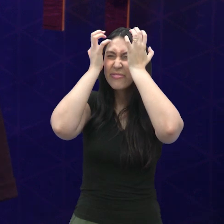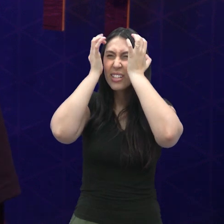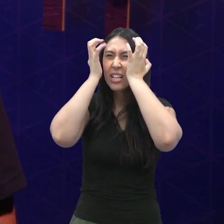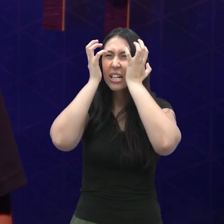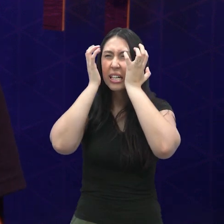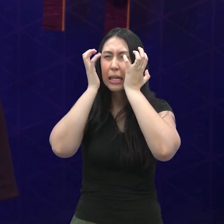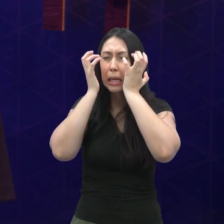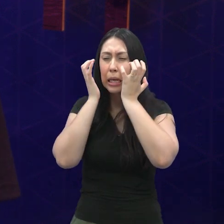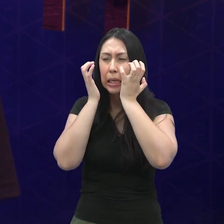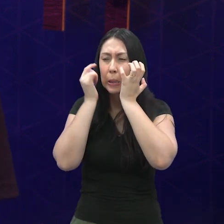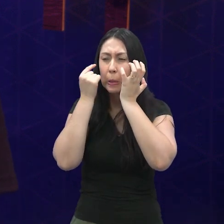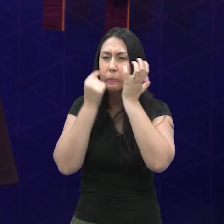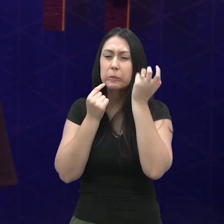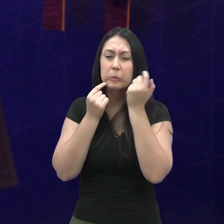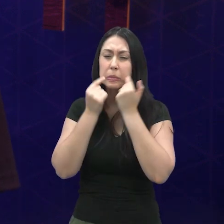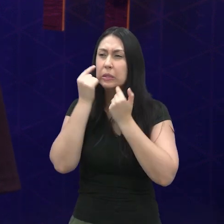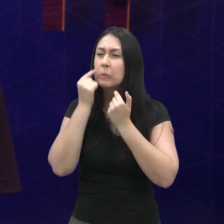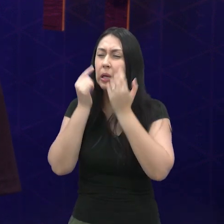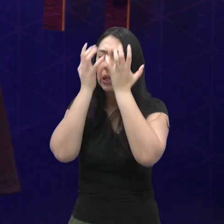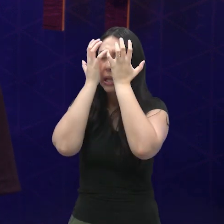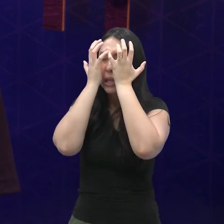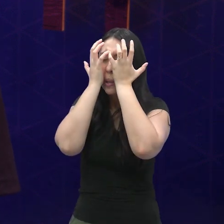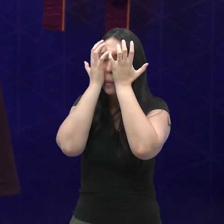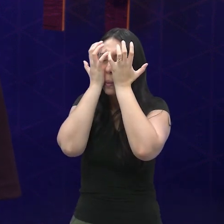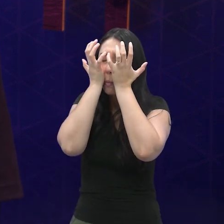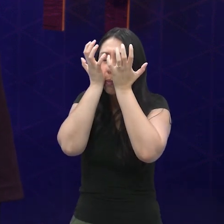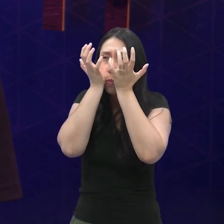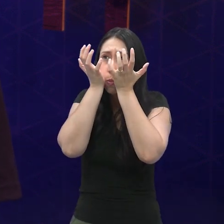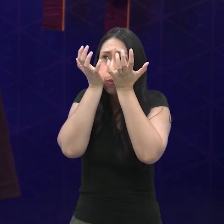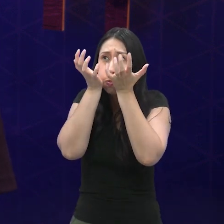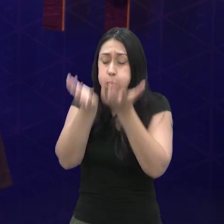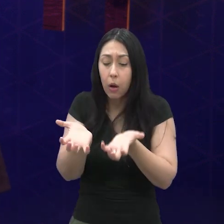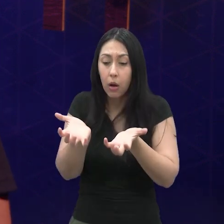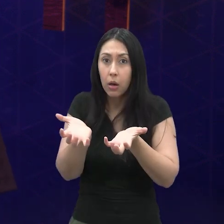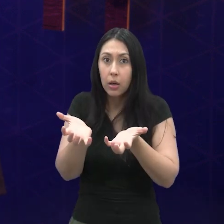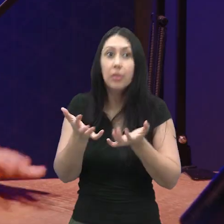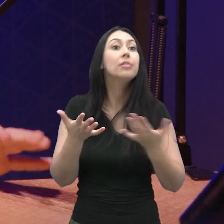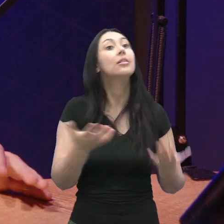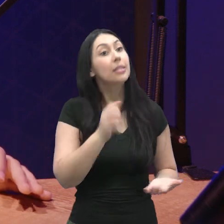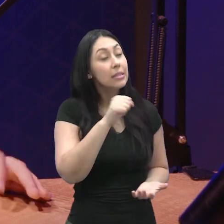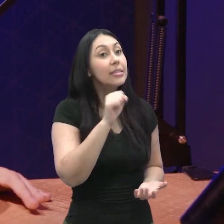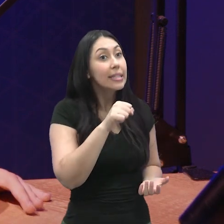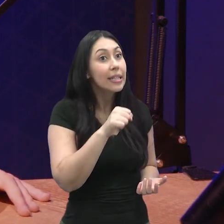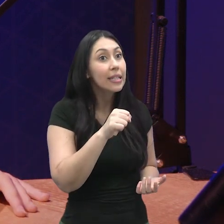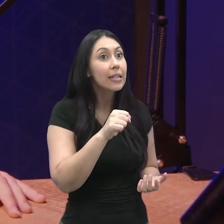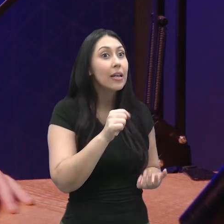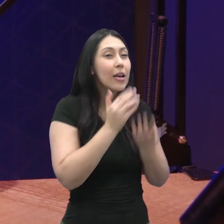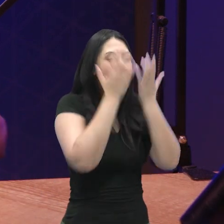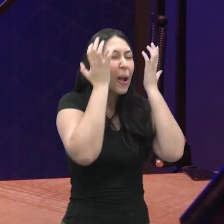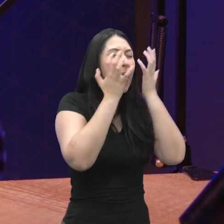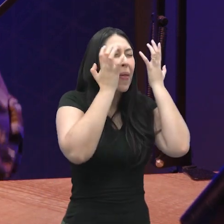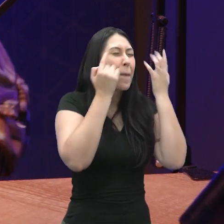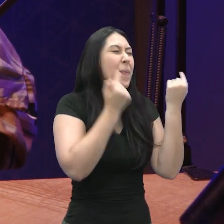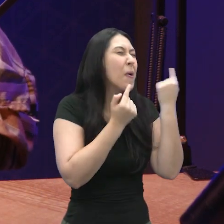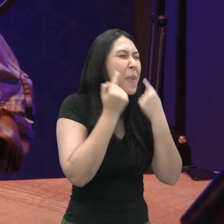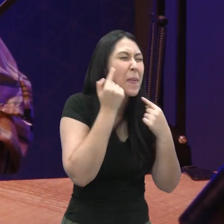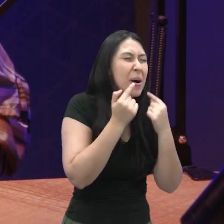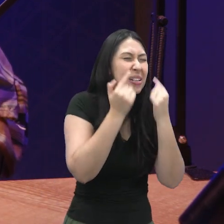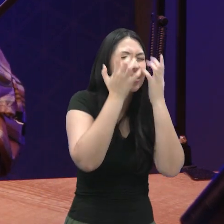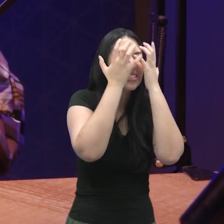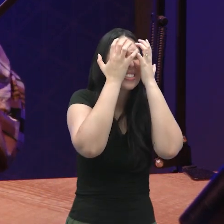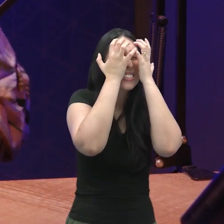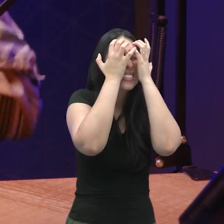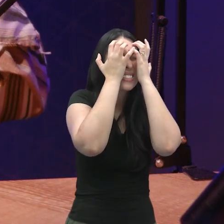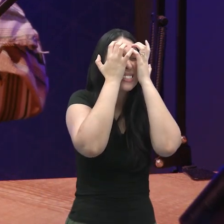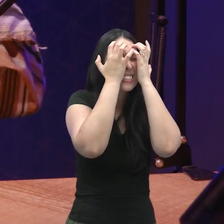A pele, ela fica toda machucada e sai a pele inteira da cara. Basicamente é um procedimento que machuca tanto a sua pele